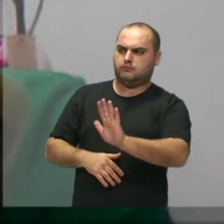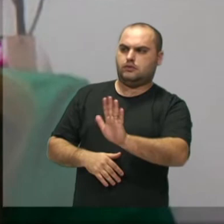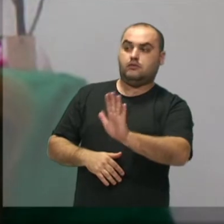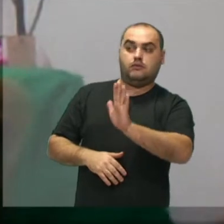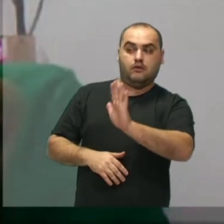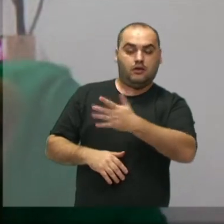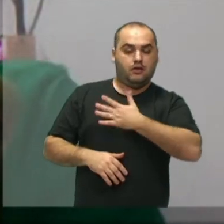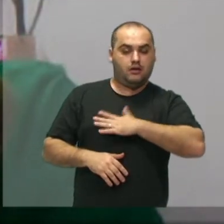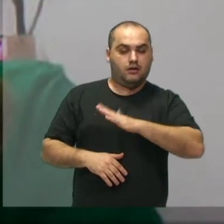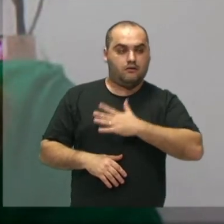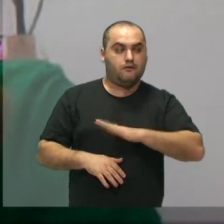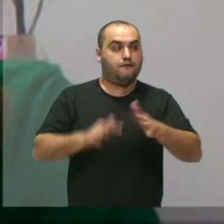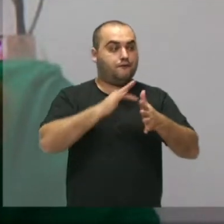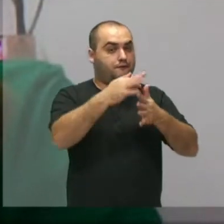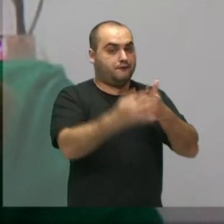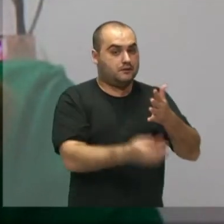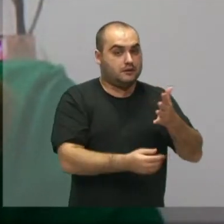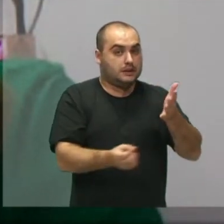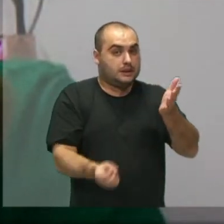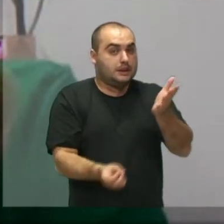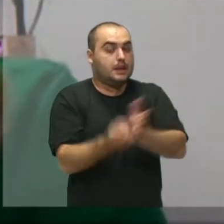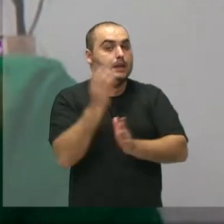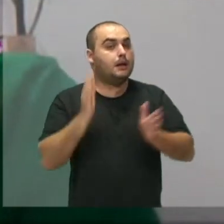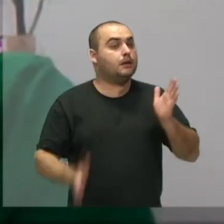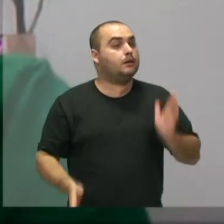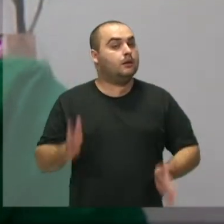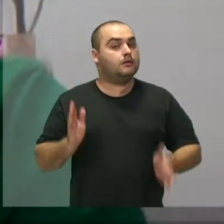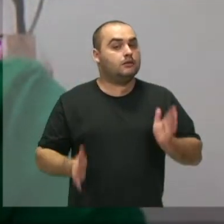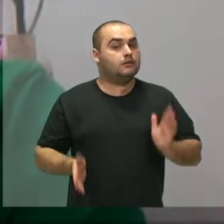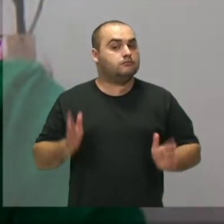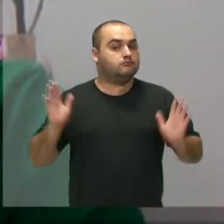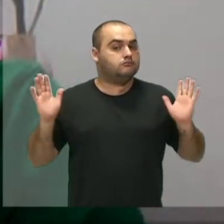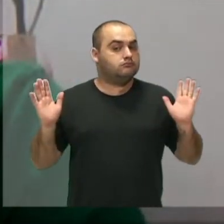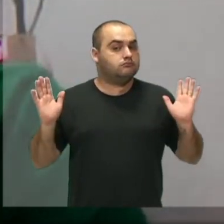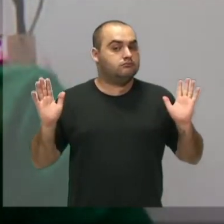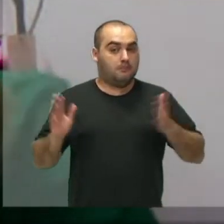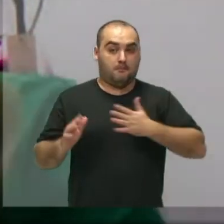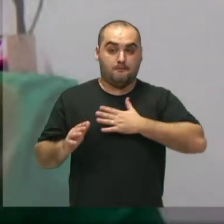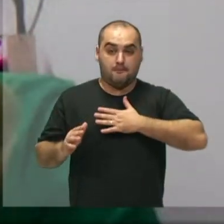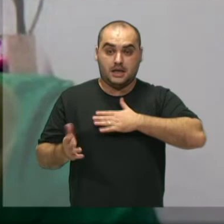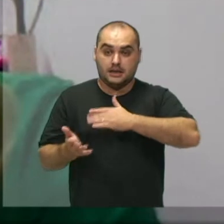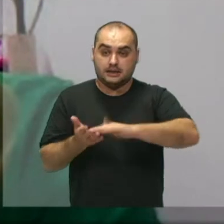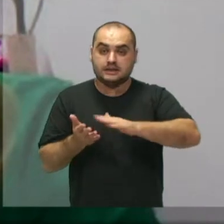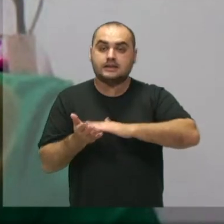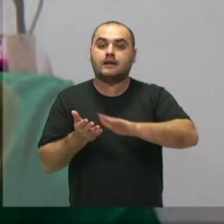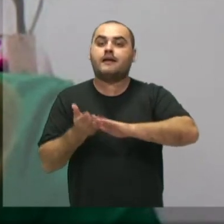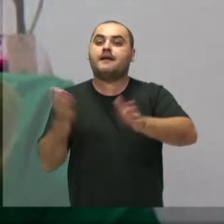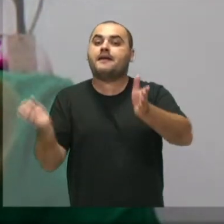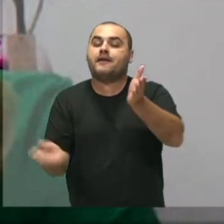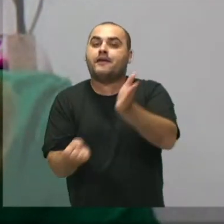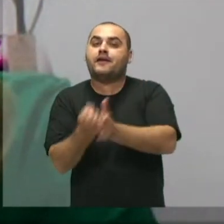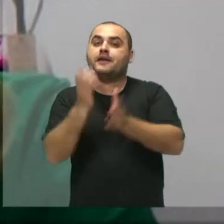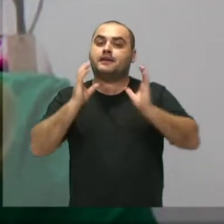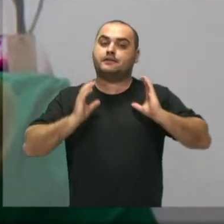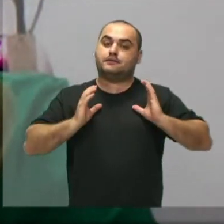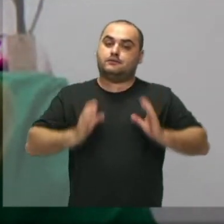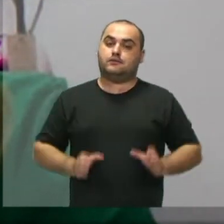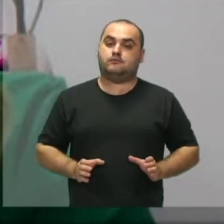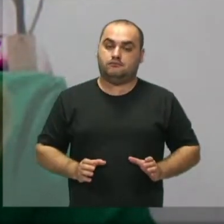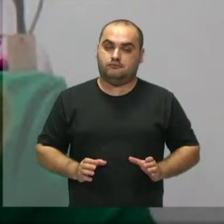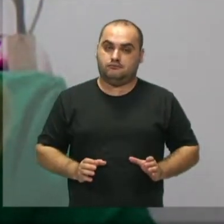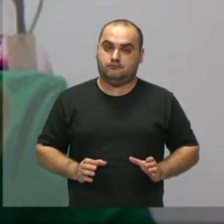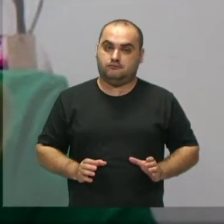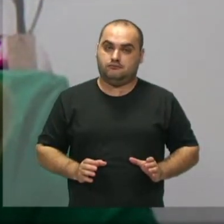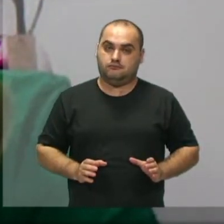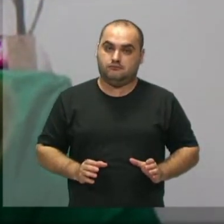Fundação do Esporte talvez tenha a função de formar atleta. A minha secretaria tem a função de formar cidadãos, né? Então, e